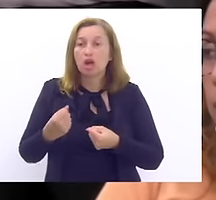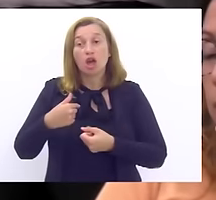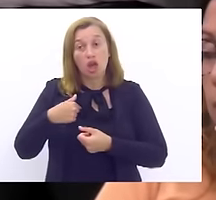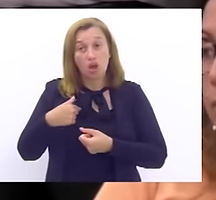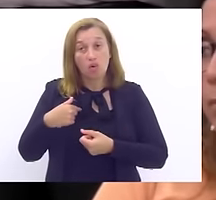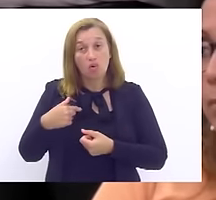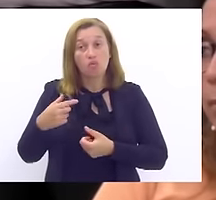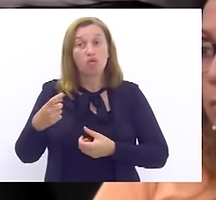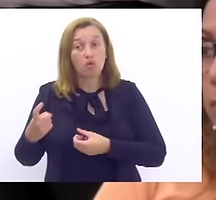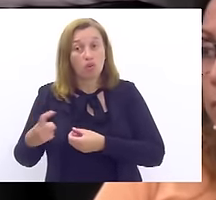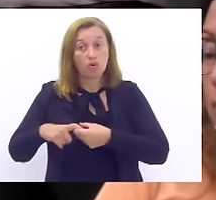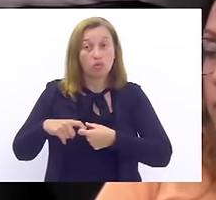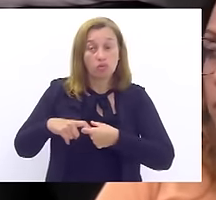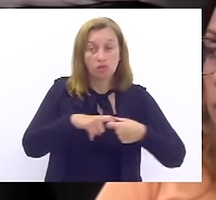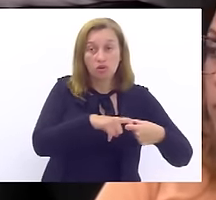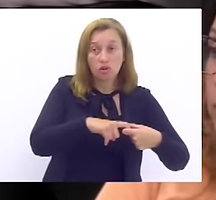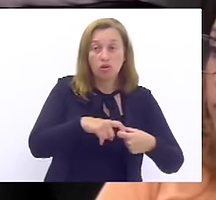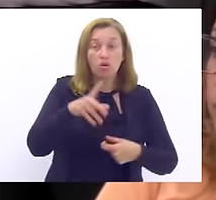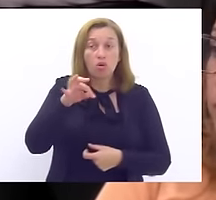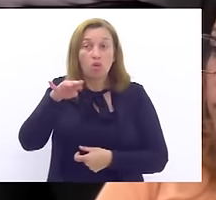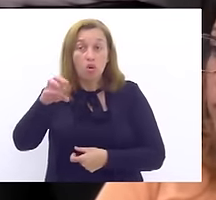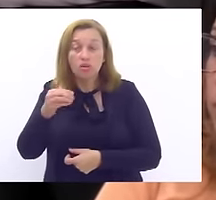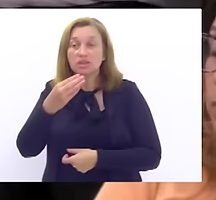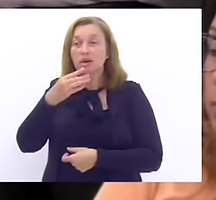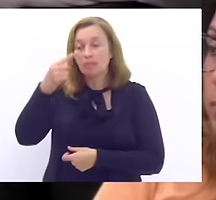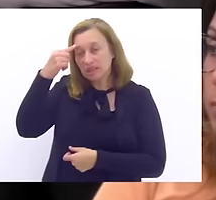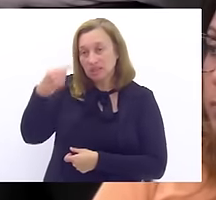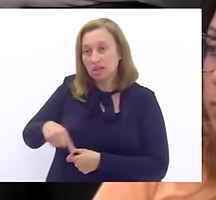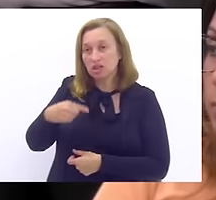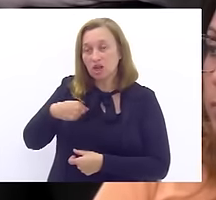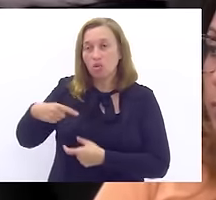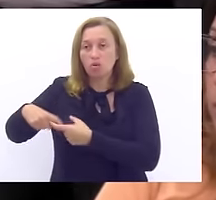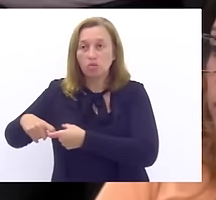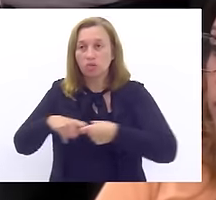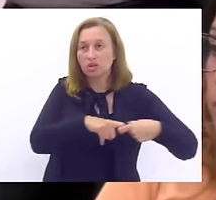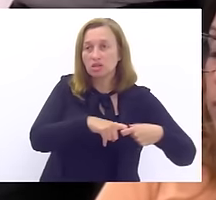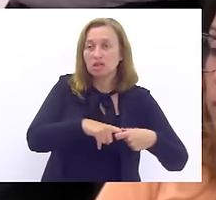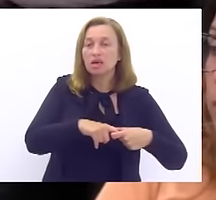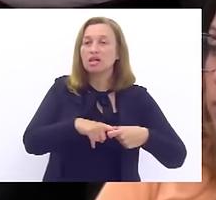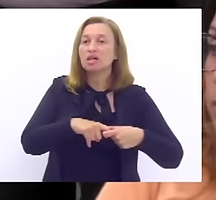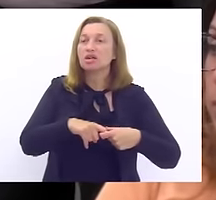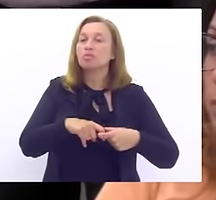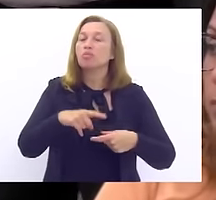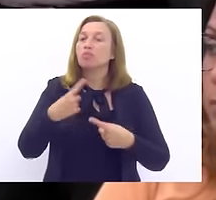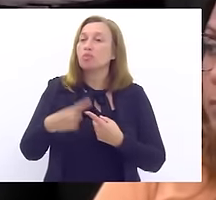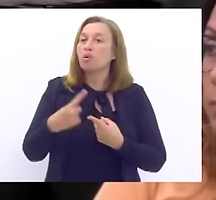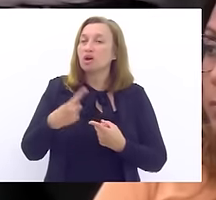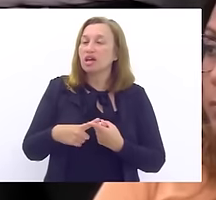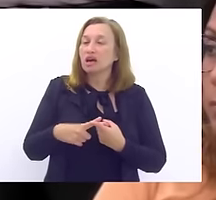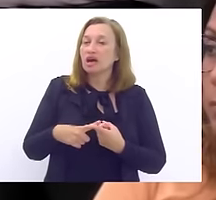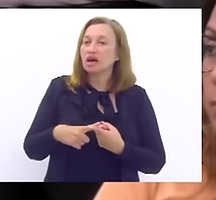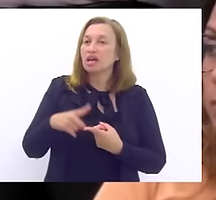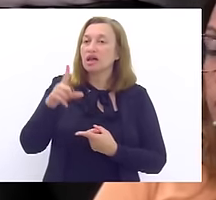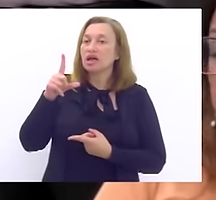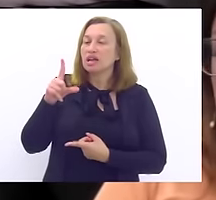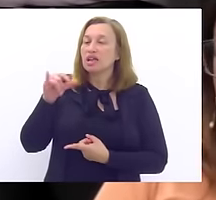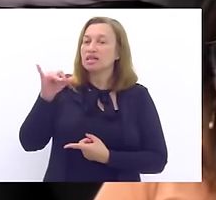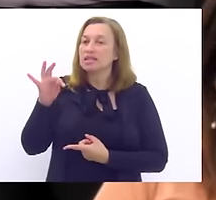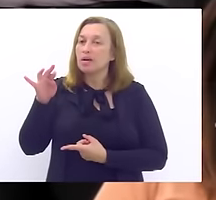porque o código de trânsito tá mandando remover porque o licenciamento está vencido artigo 230